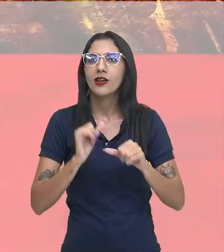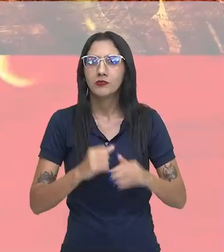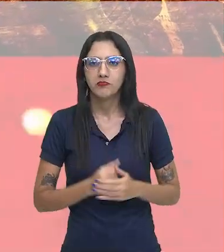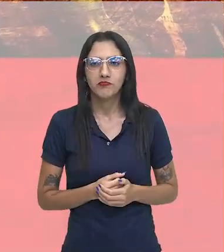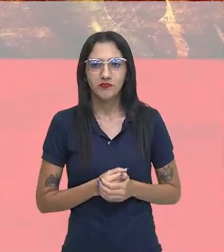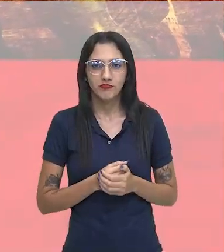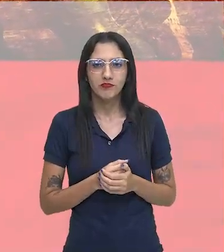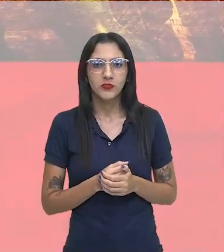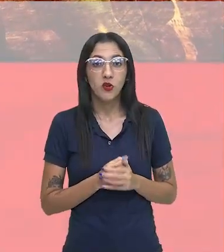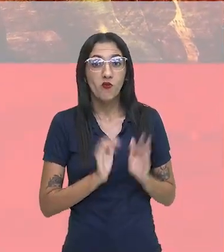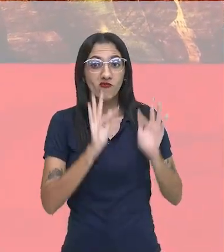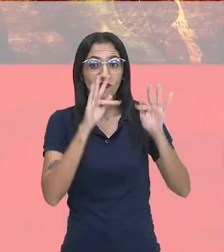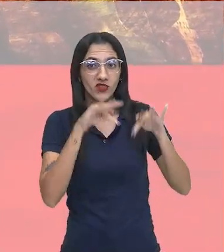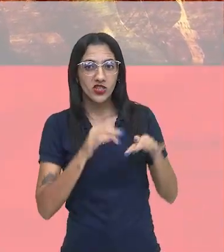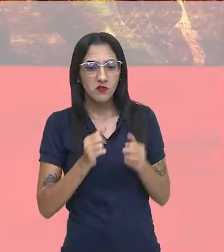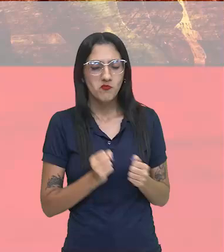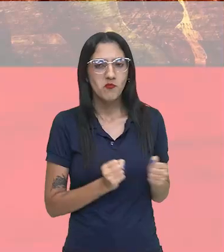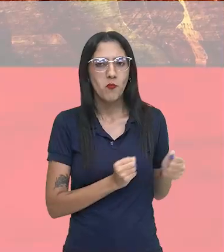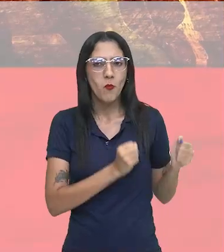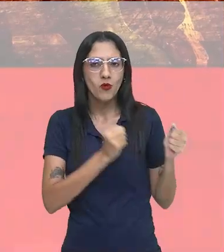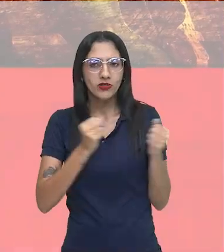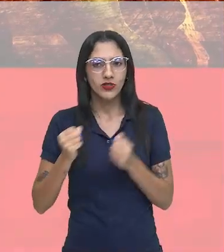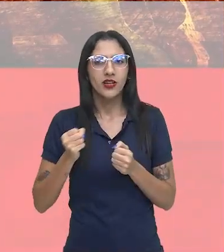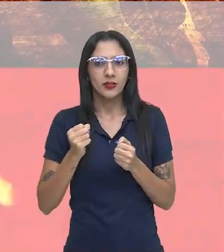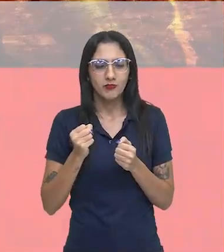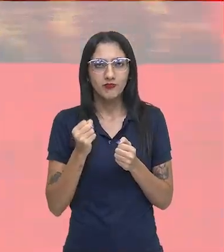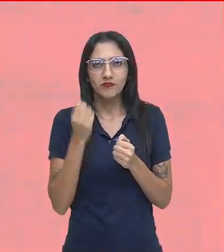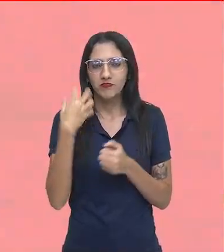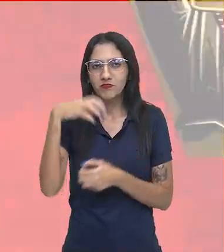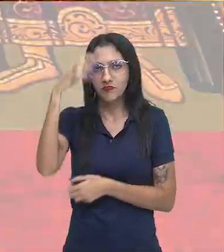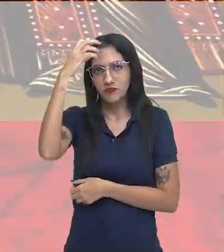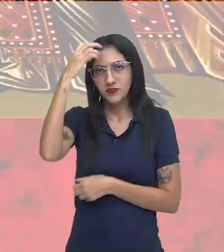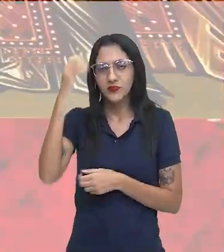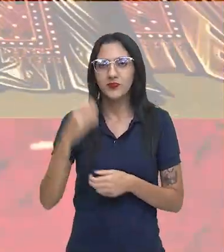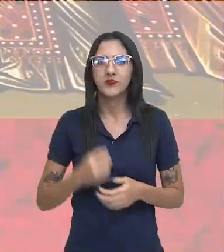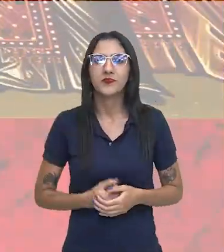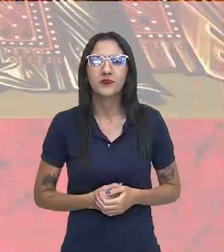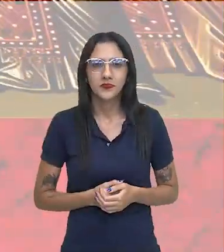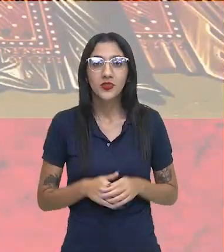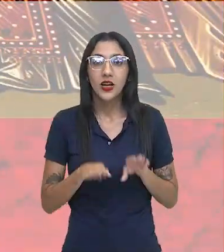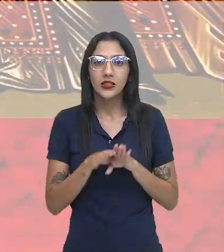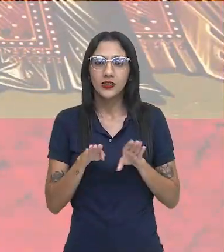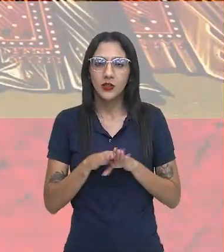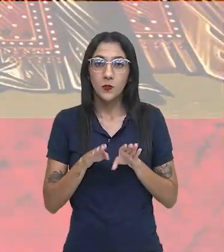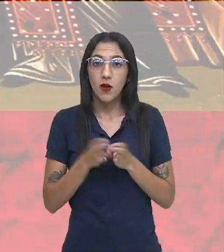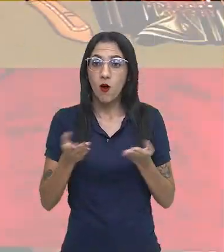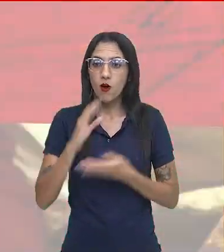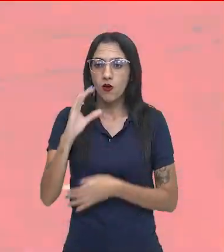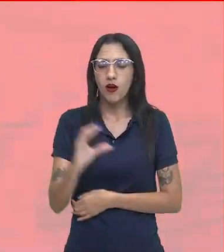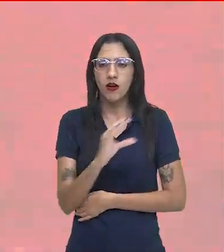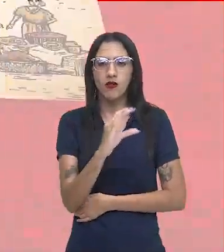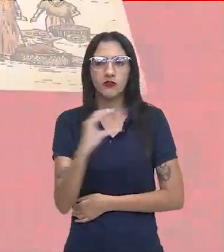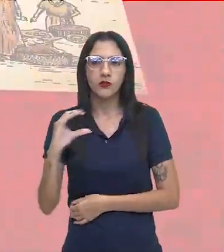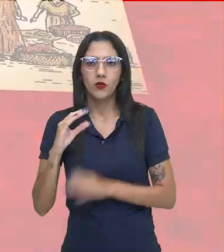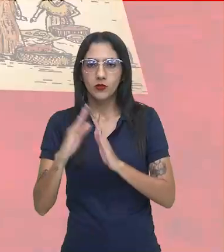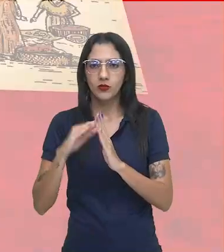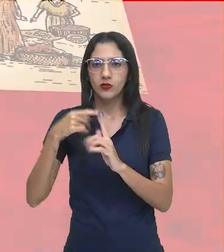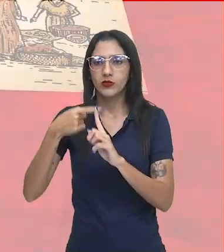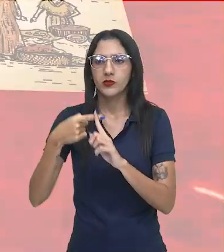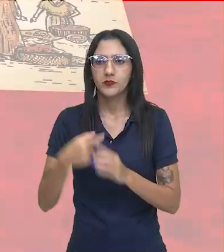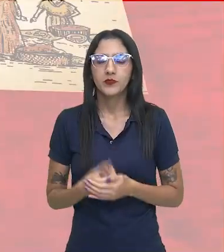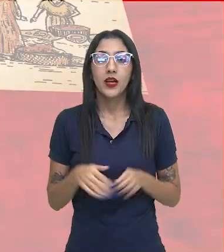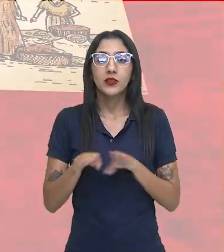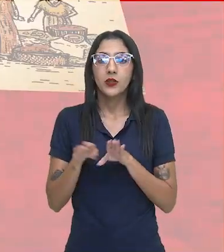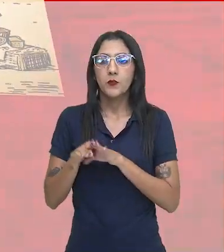dissolução da estrutura de poder herdada do Império Romano, a ascensão da Igreja Católica, o modo de